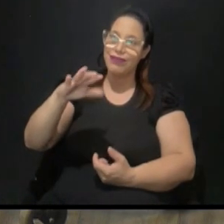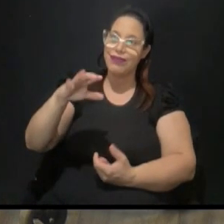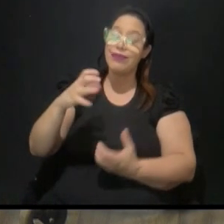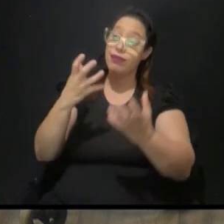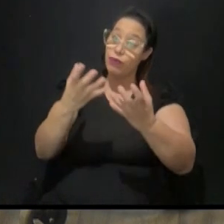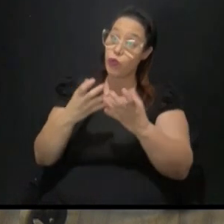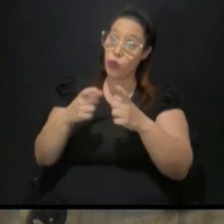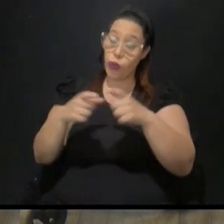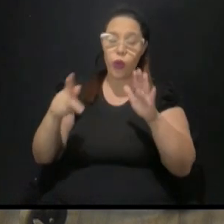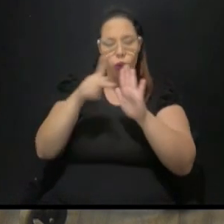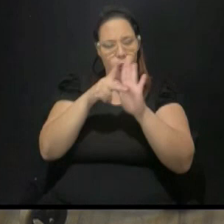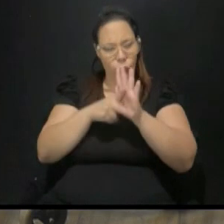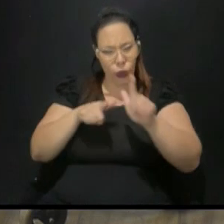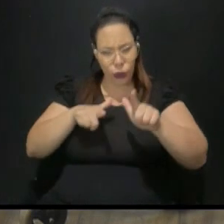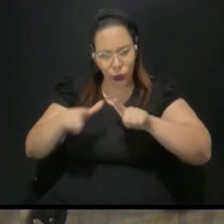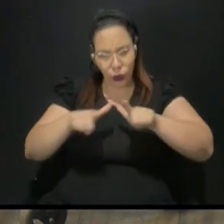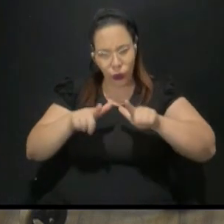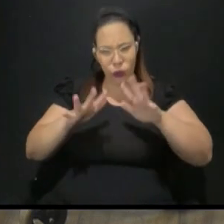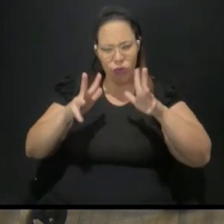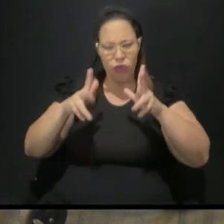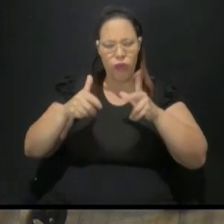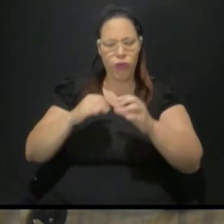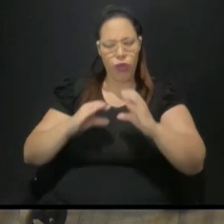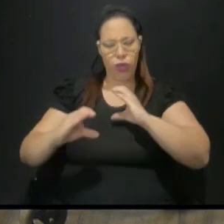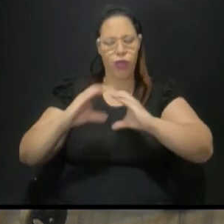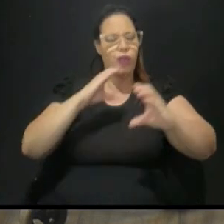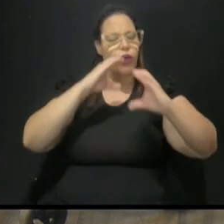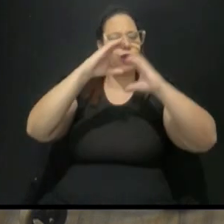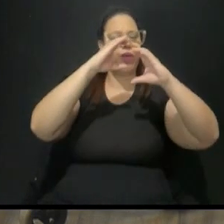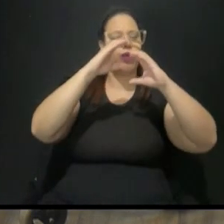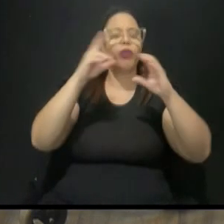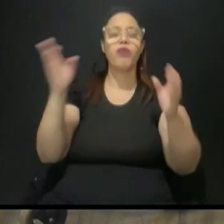trabalho, que tem muito a contribuir, tem muito a inspirar